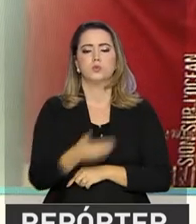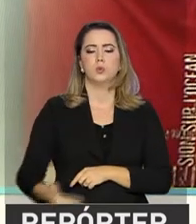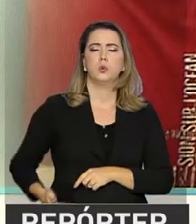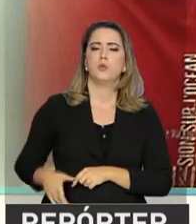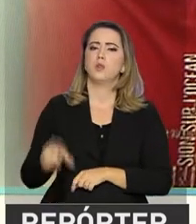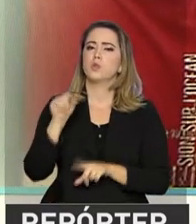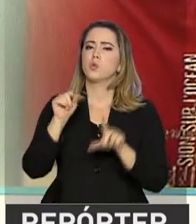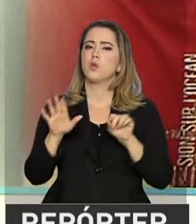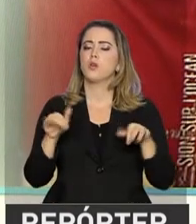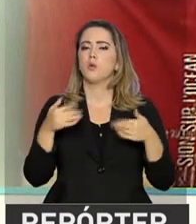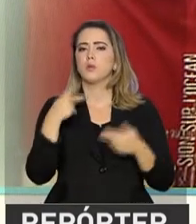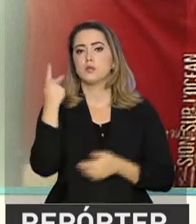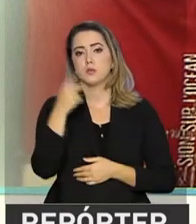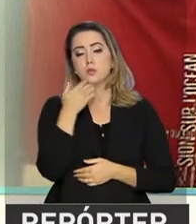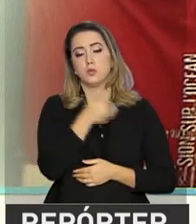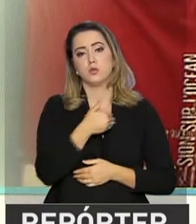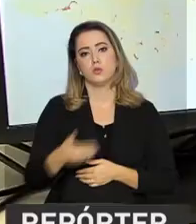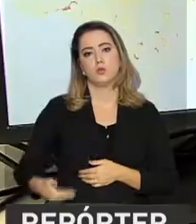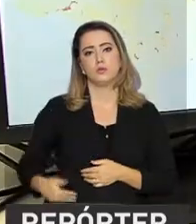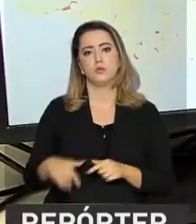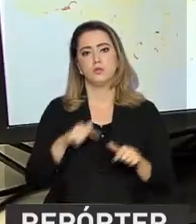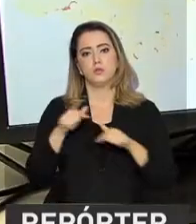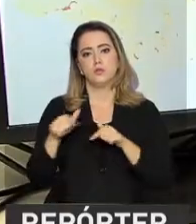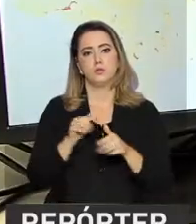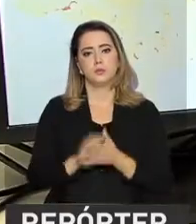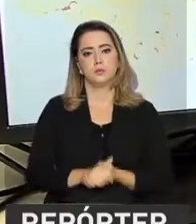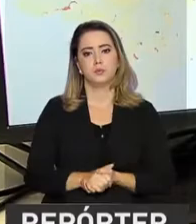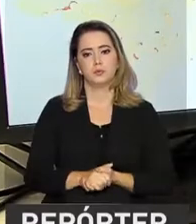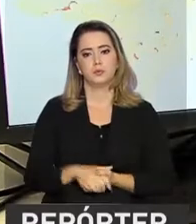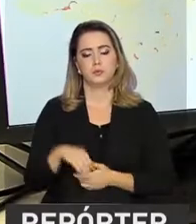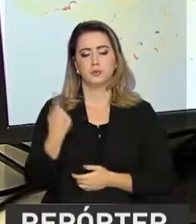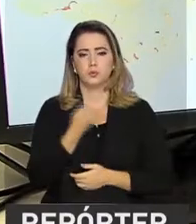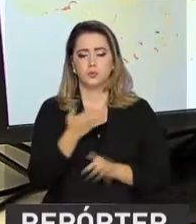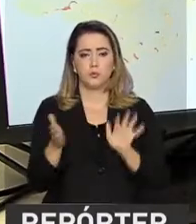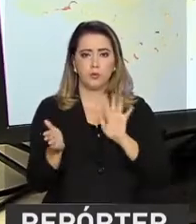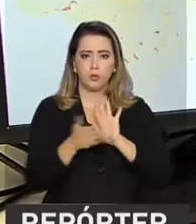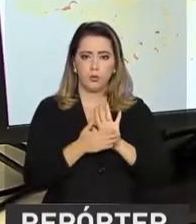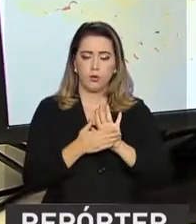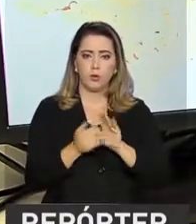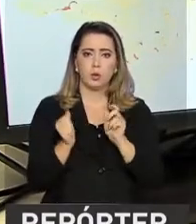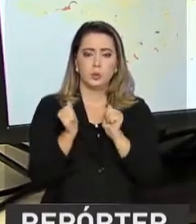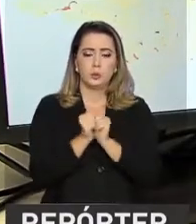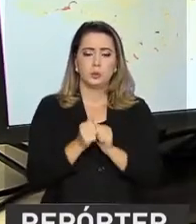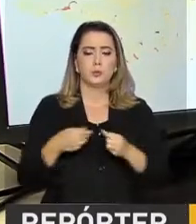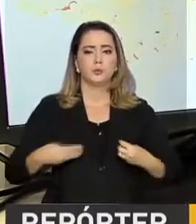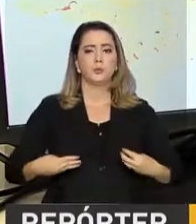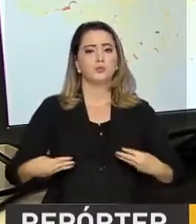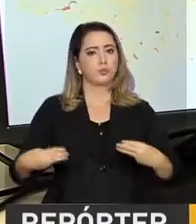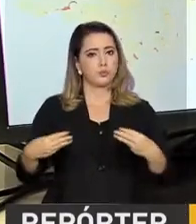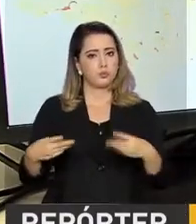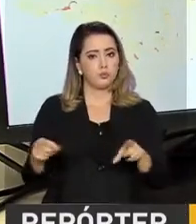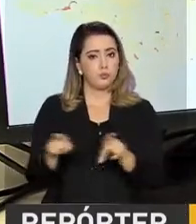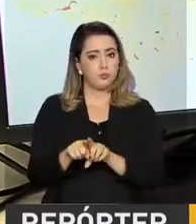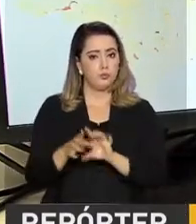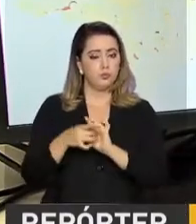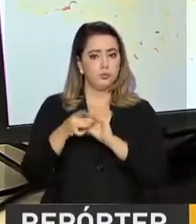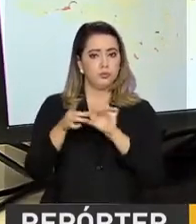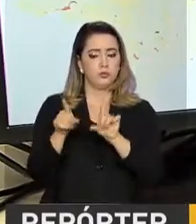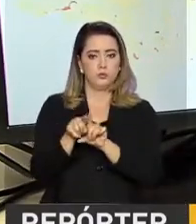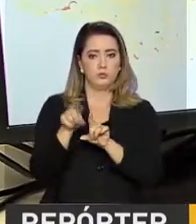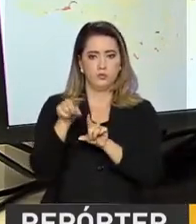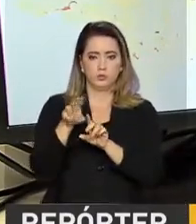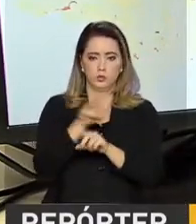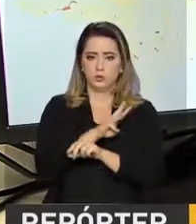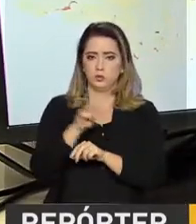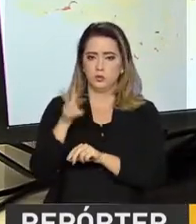definir políticas públicas de emprego a proposta nossa de parceria com o ministério a disponibilizar um portal onde ele tem acesso